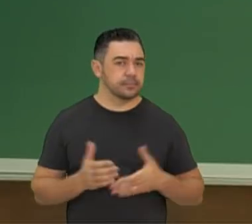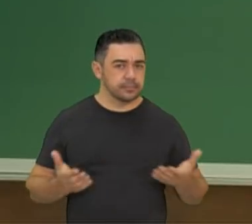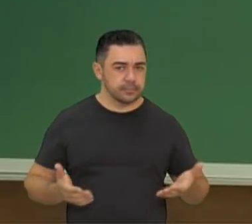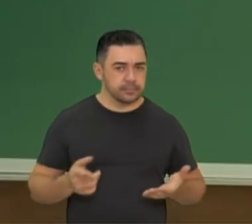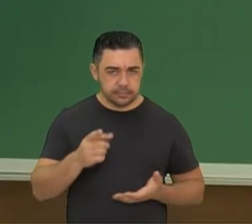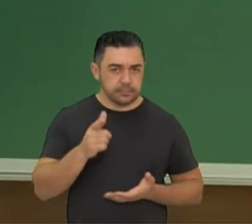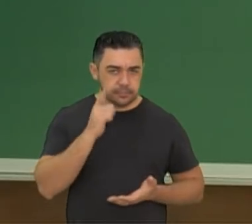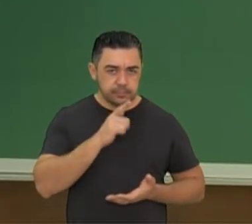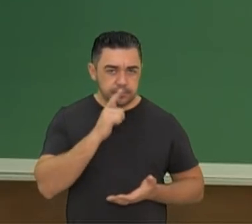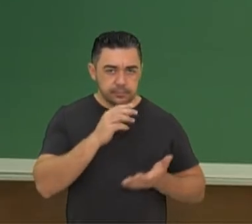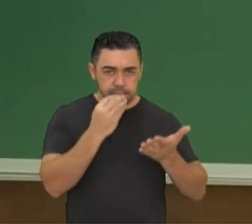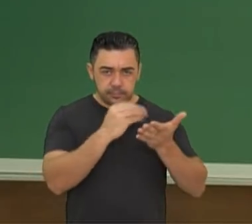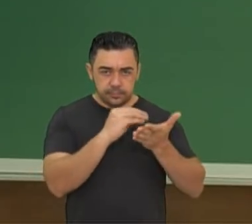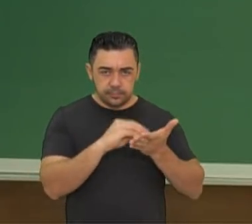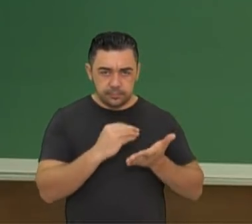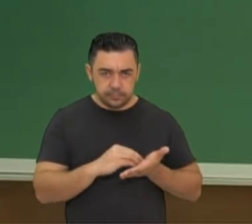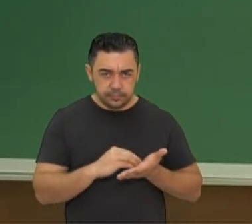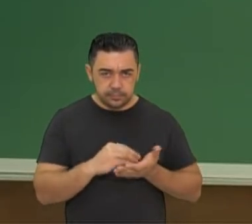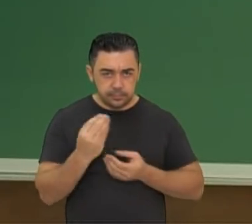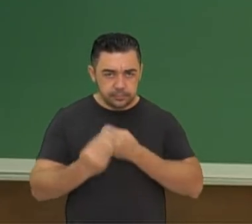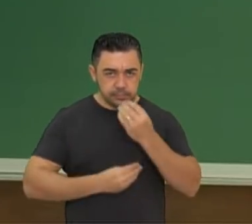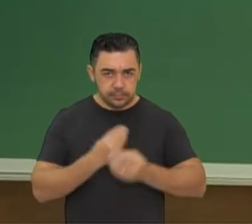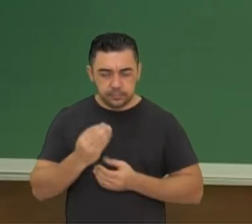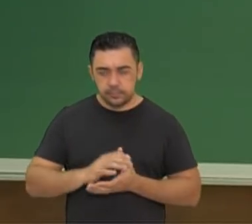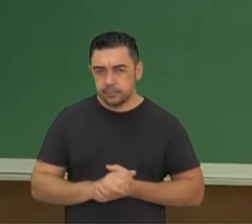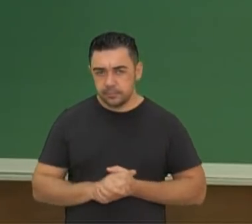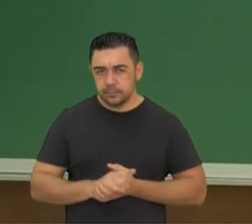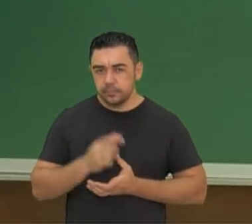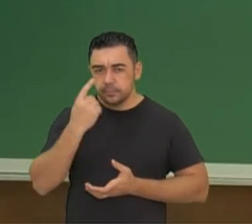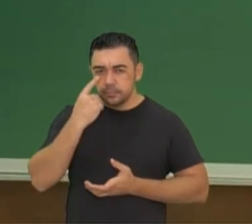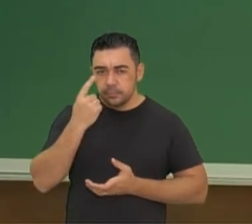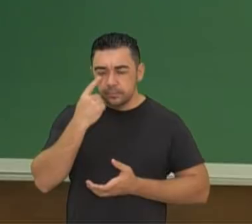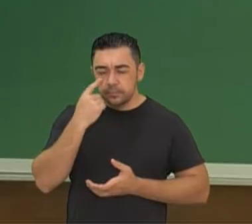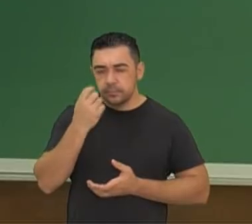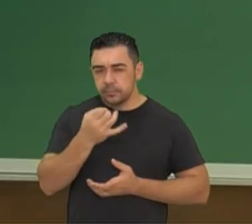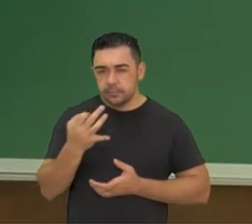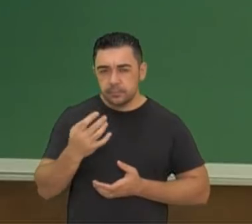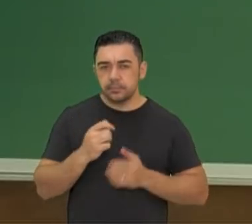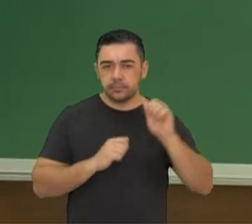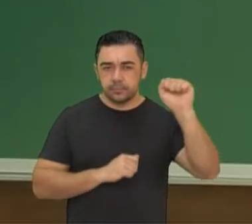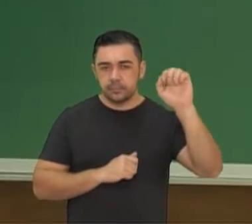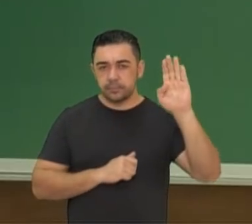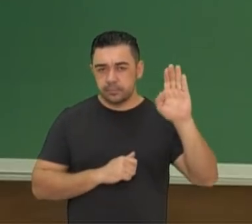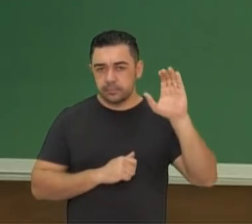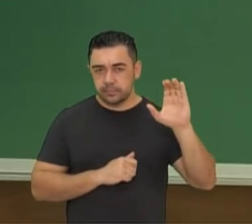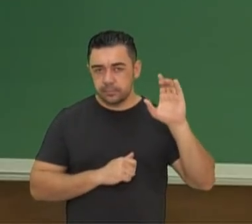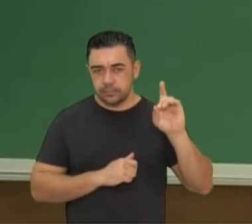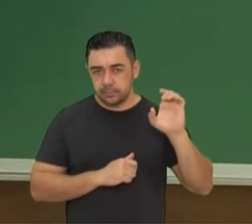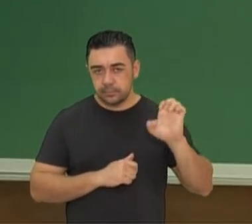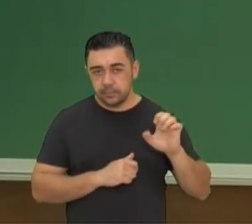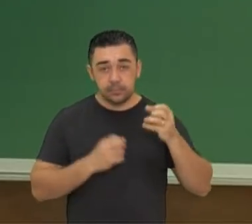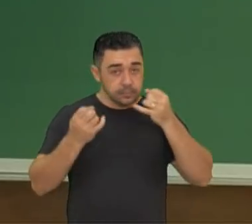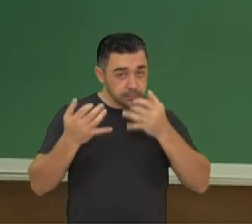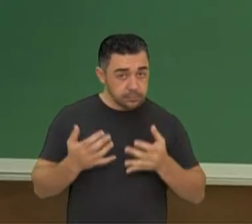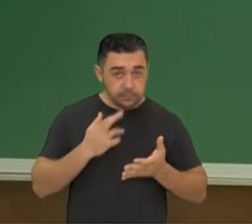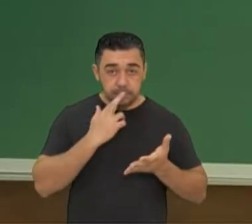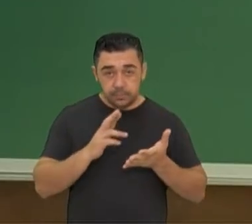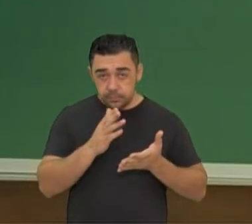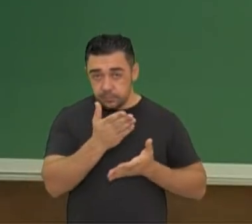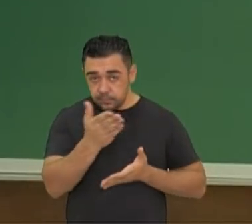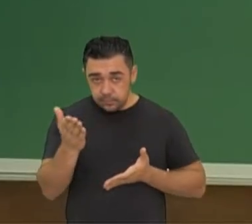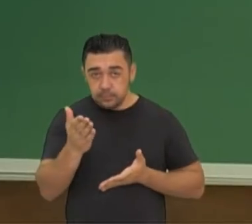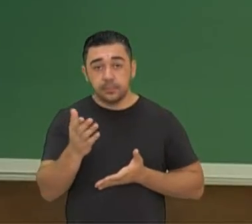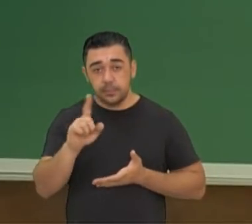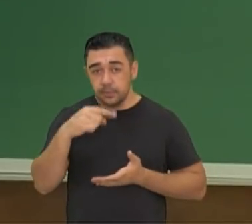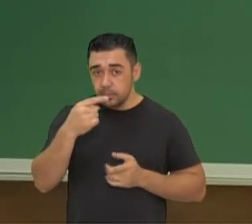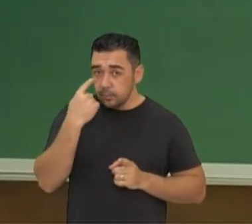E aí, pessoal, conseguiram resolver esse exercício? Vamos conferir os pontinhos? Eu vou fazer com você uma vez, falando as respostas, e depois a